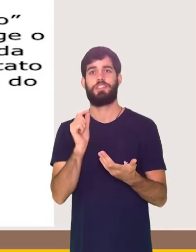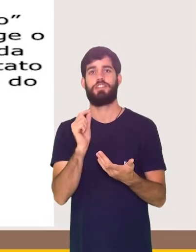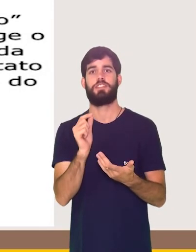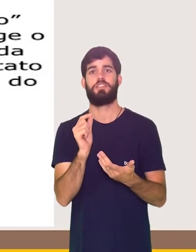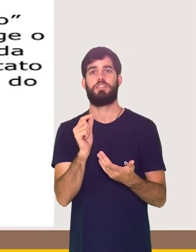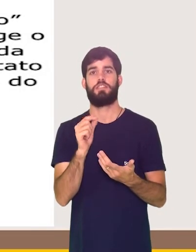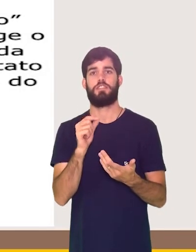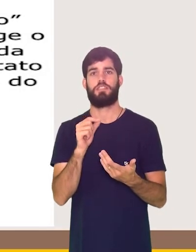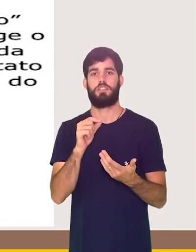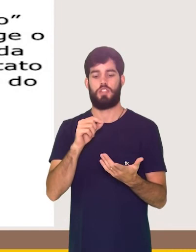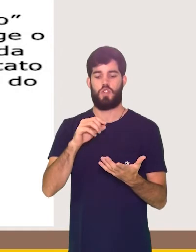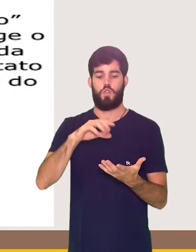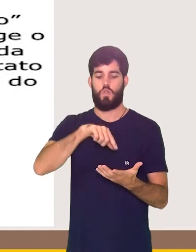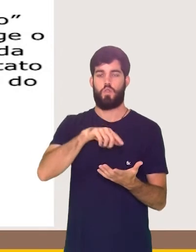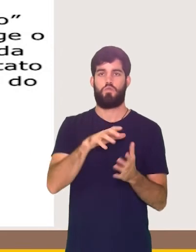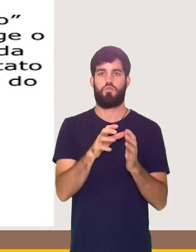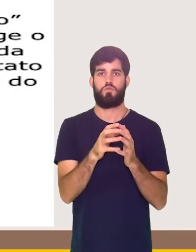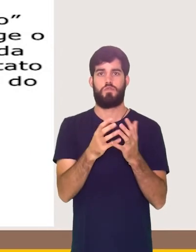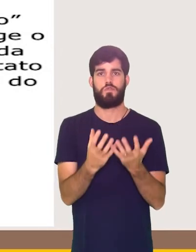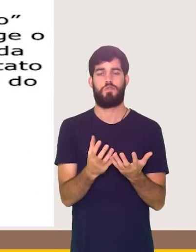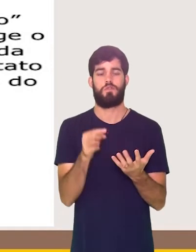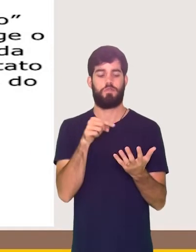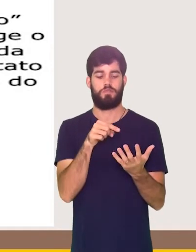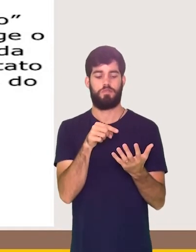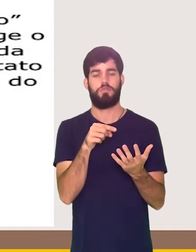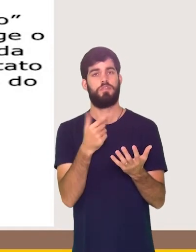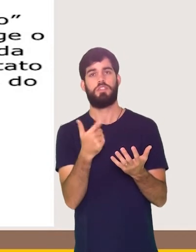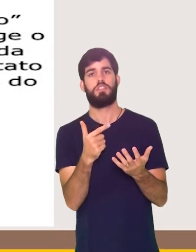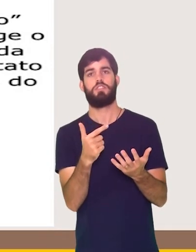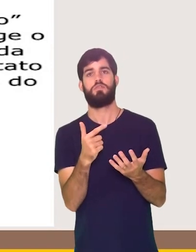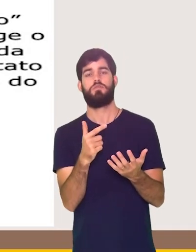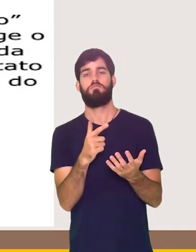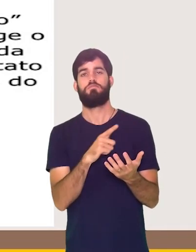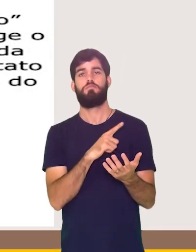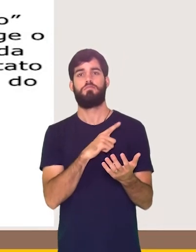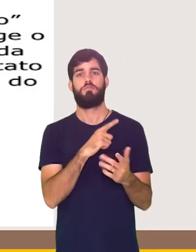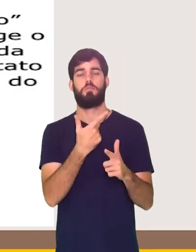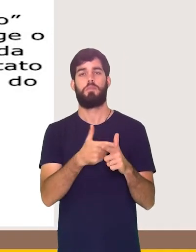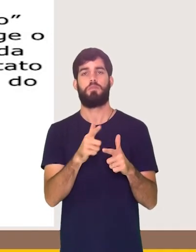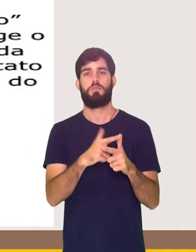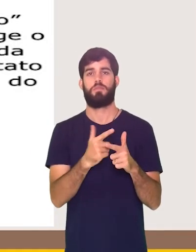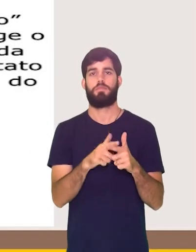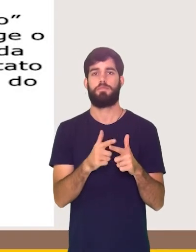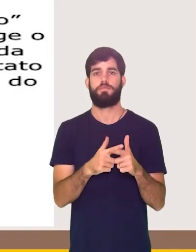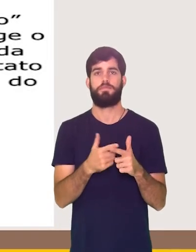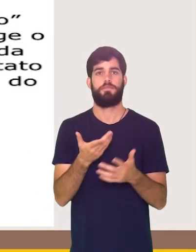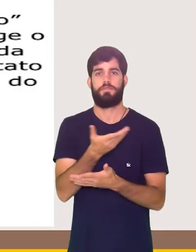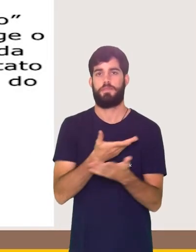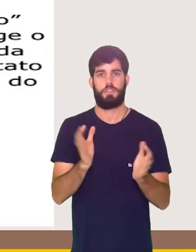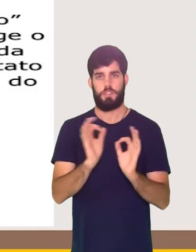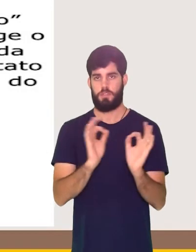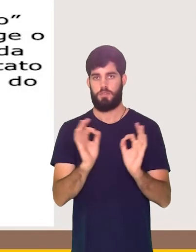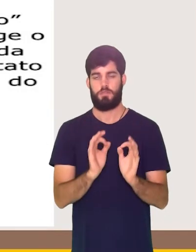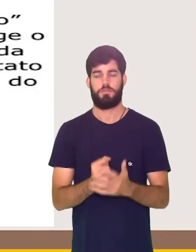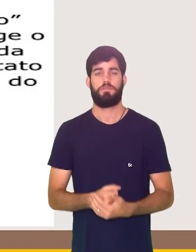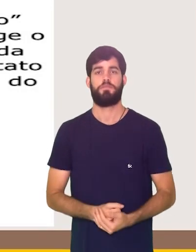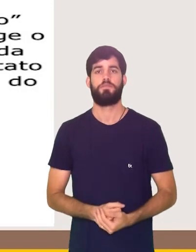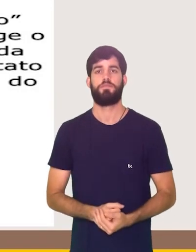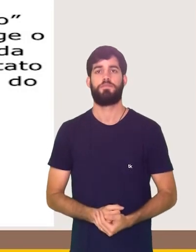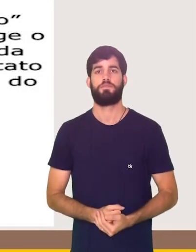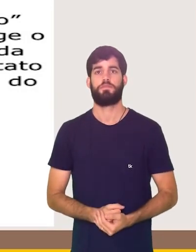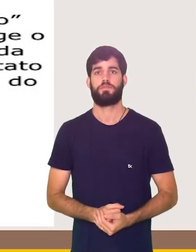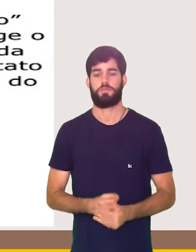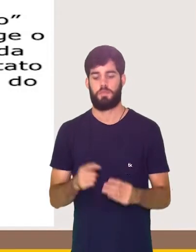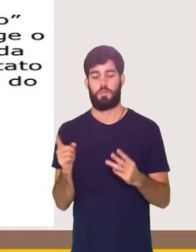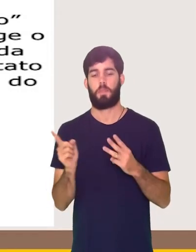do coco passíveis de sofrer degradação entrem em contato com esses agentes. Veja o